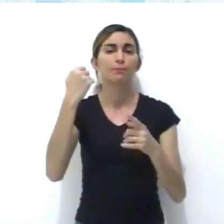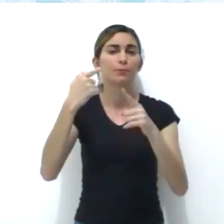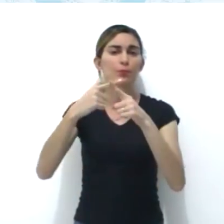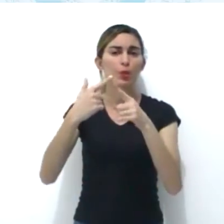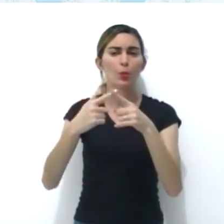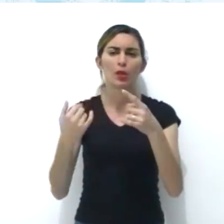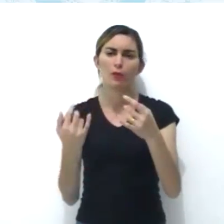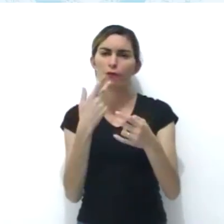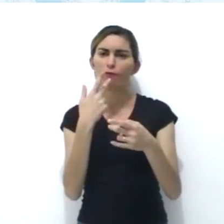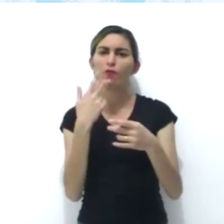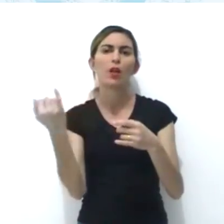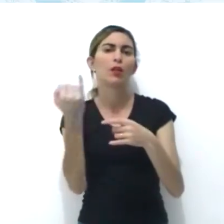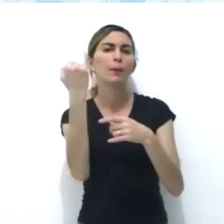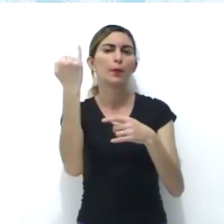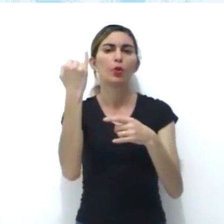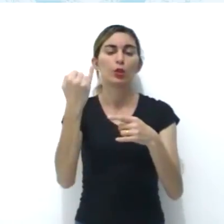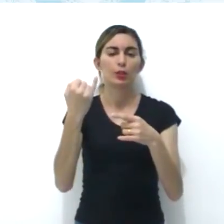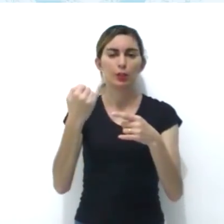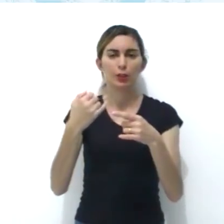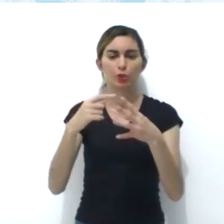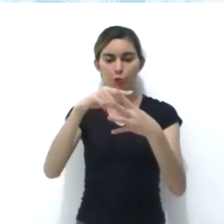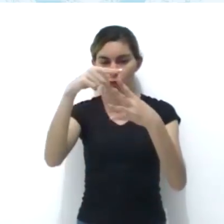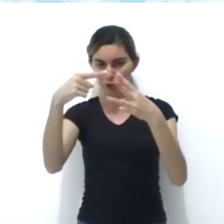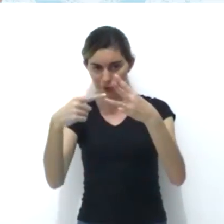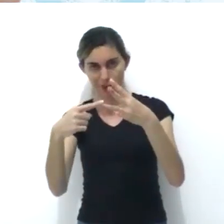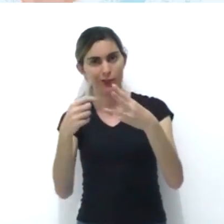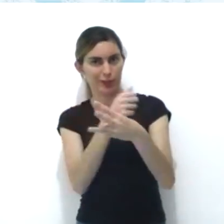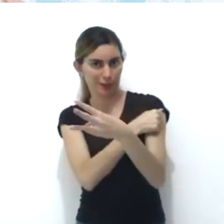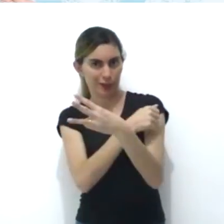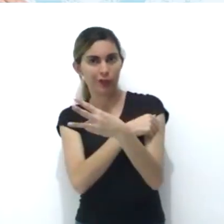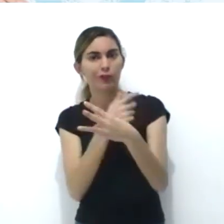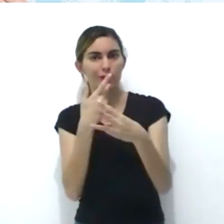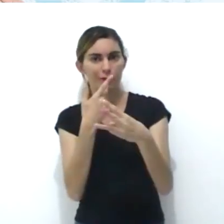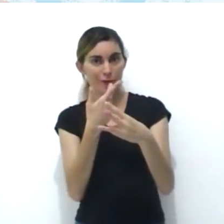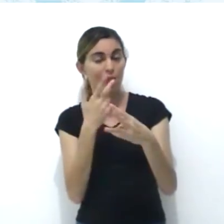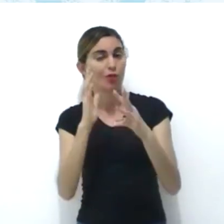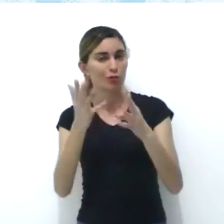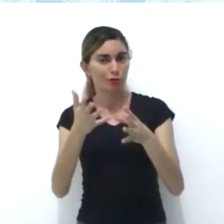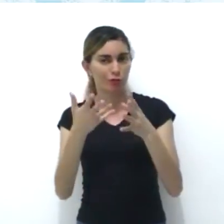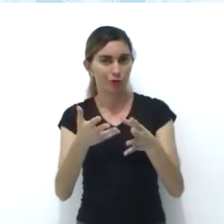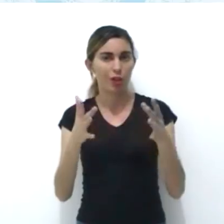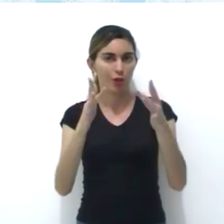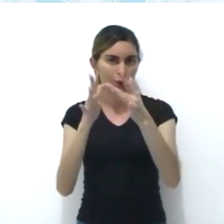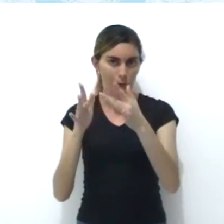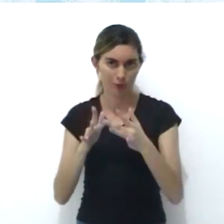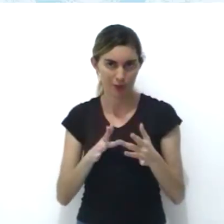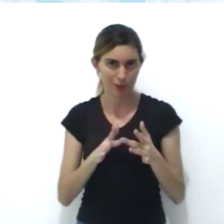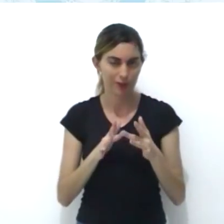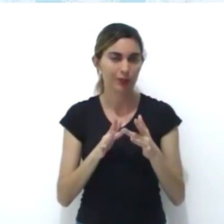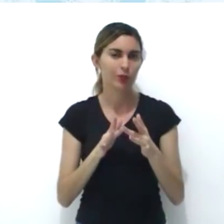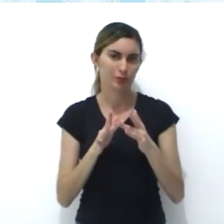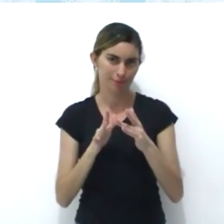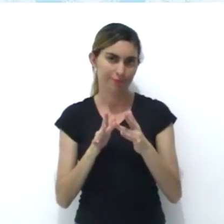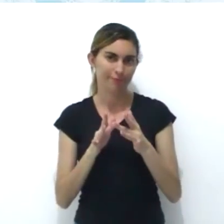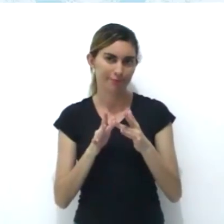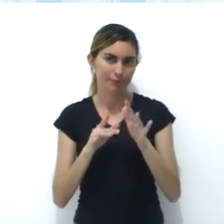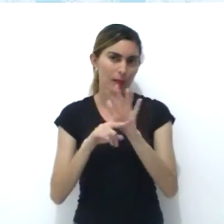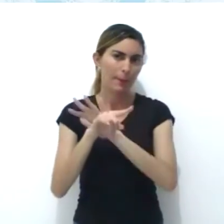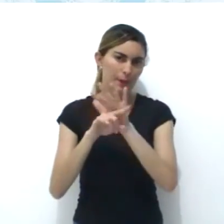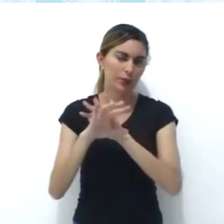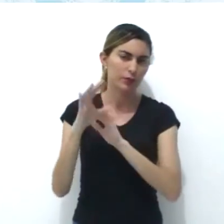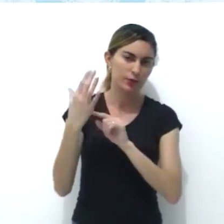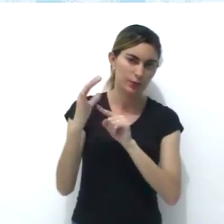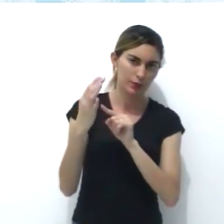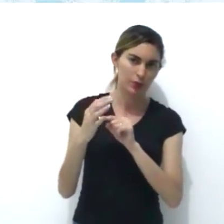relevante. Por que eu digo que ele é relevante? Porque tanto os 3 alunos que eu falei anteriormente, eles já tiveram contato